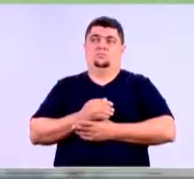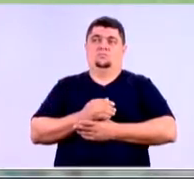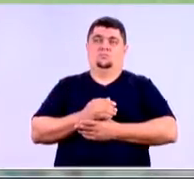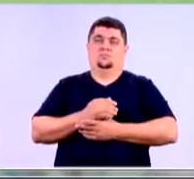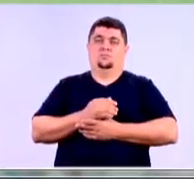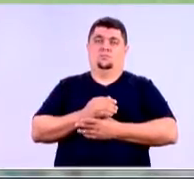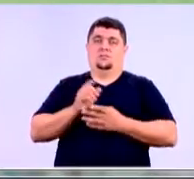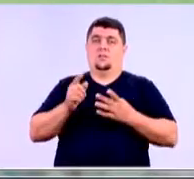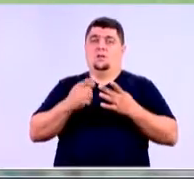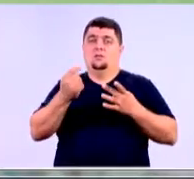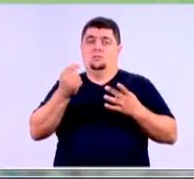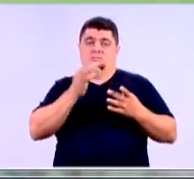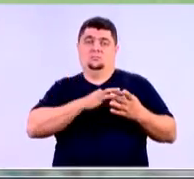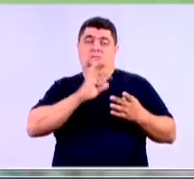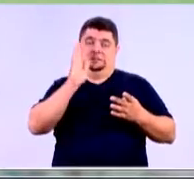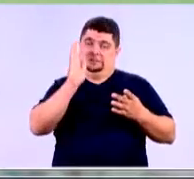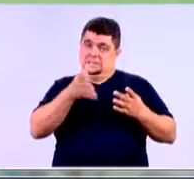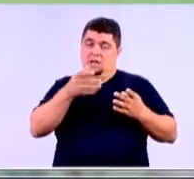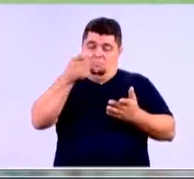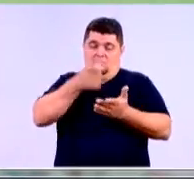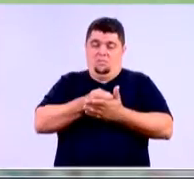a capacidade